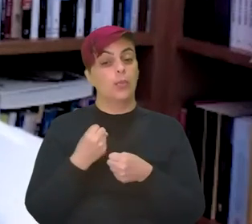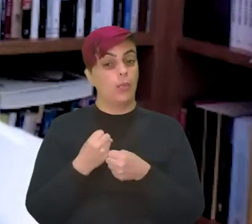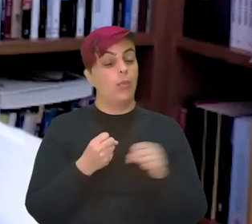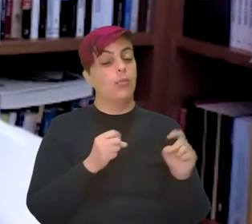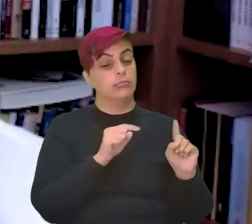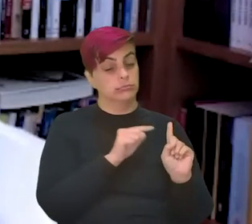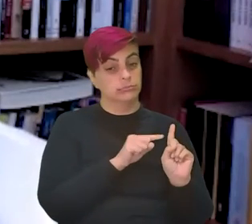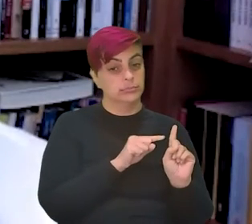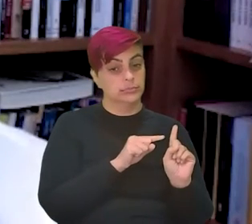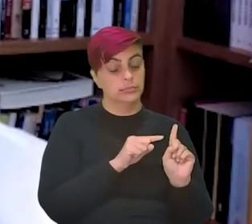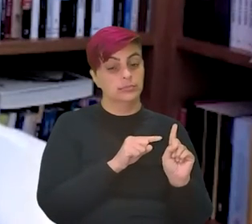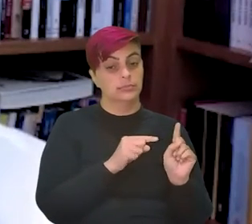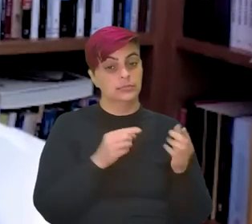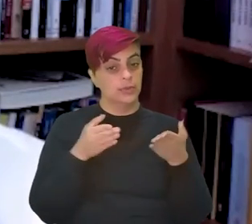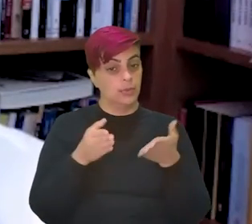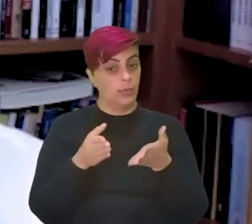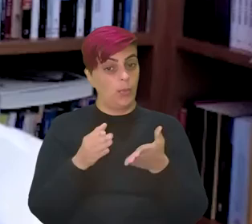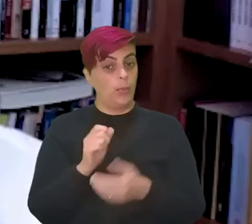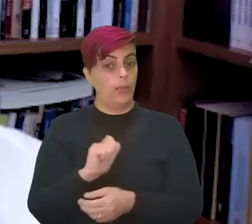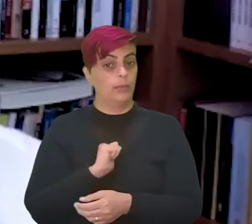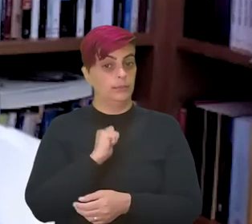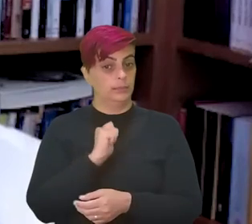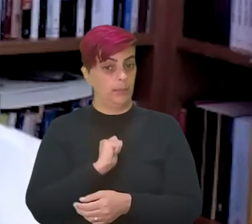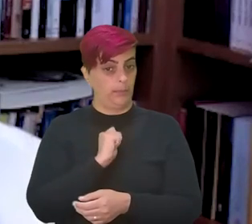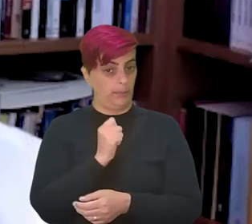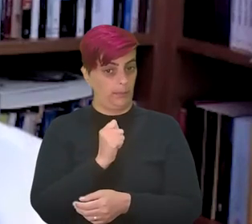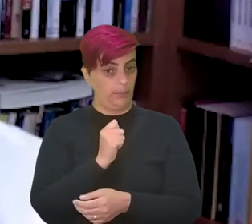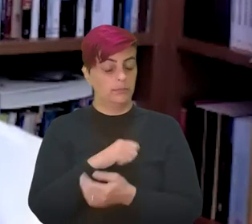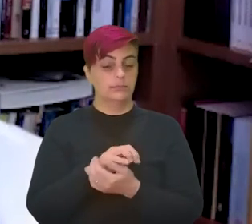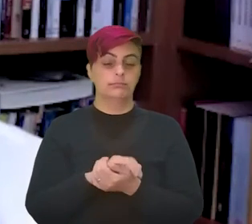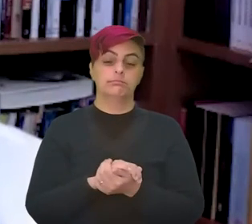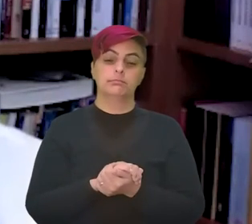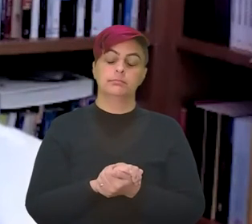o ano Malinowski para antropólogos, não tenho a menor dúvida. Né?